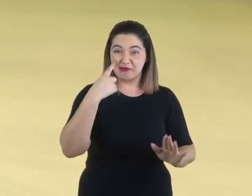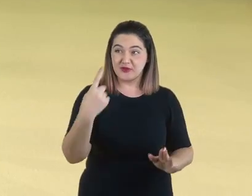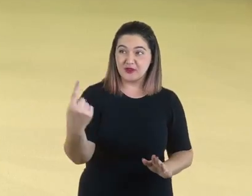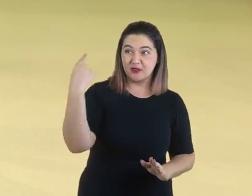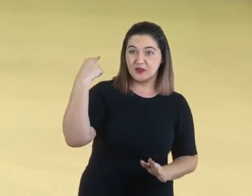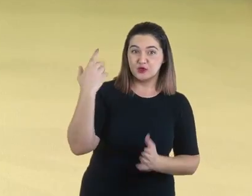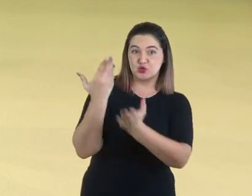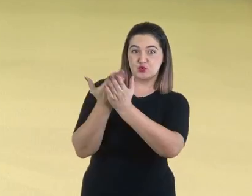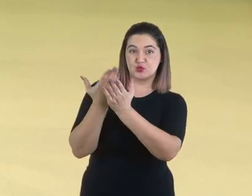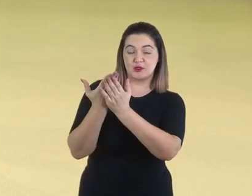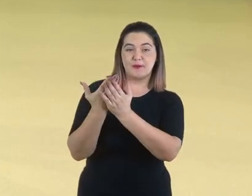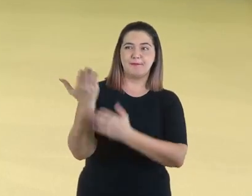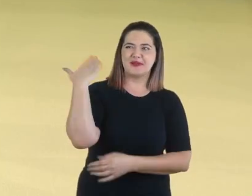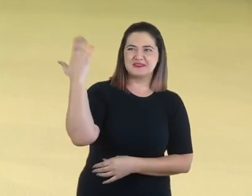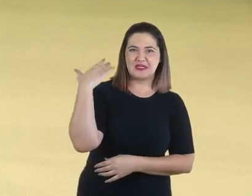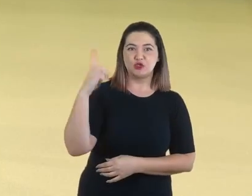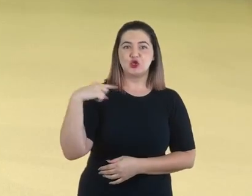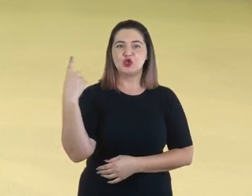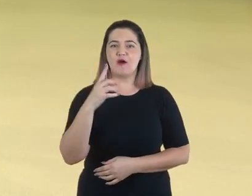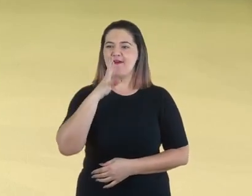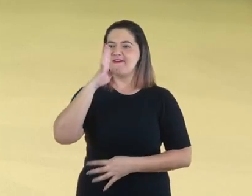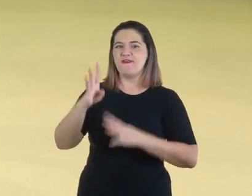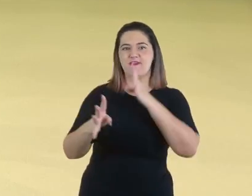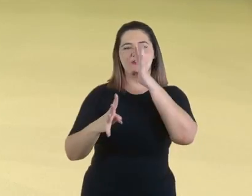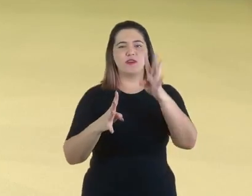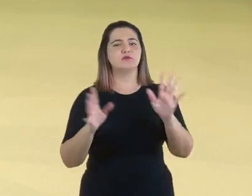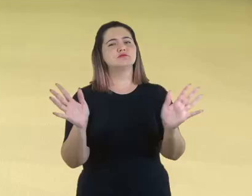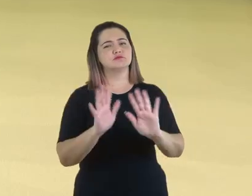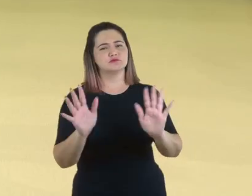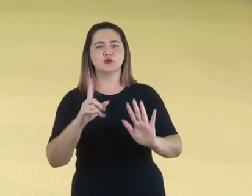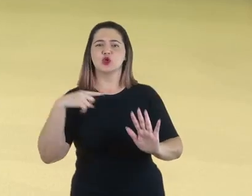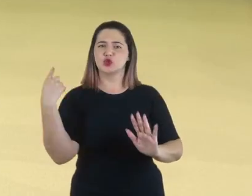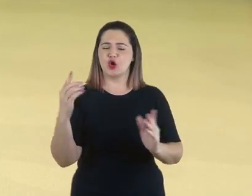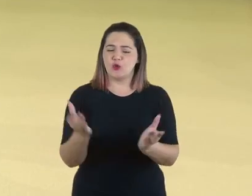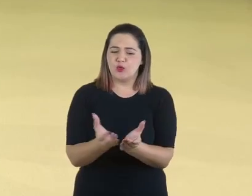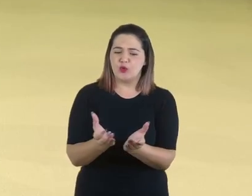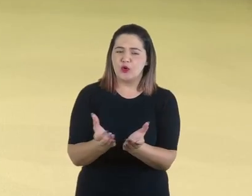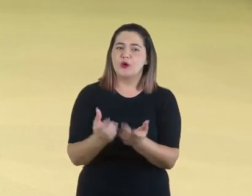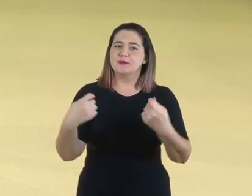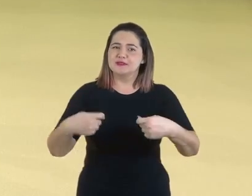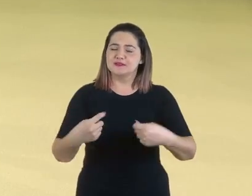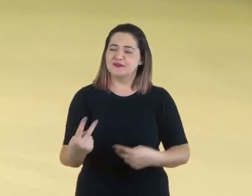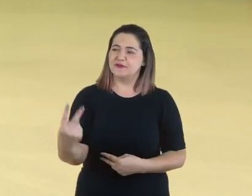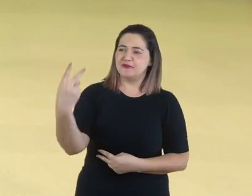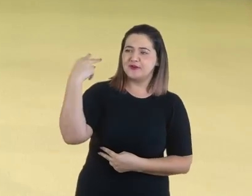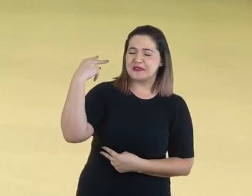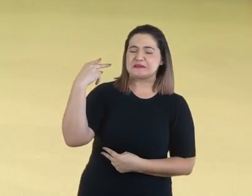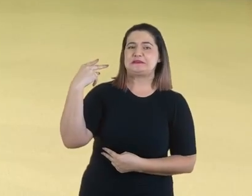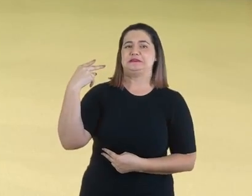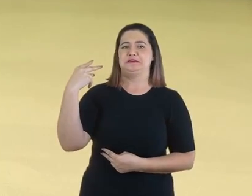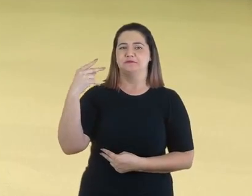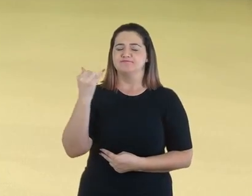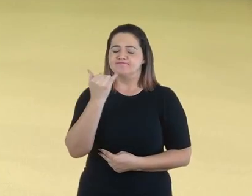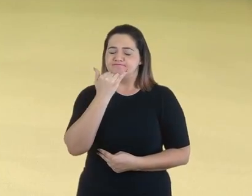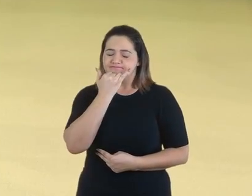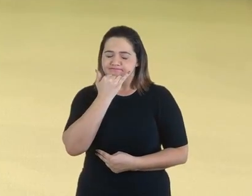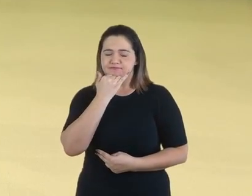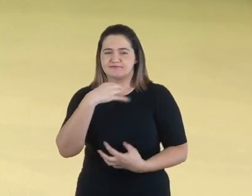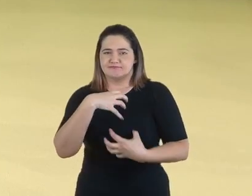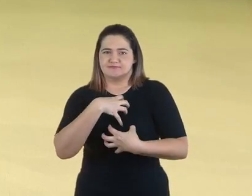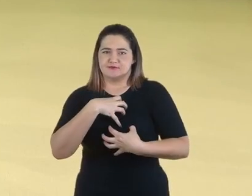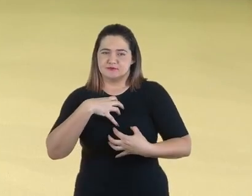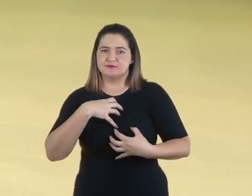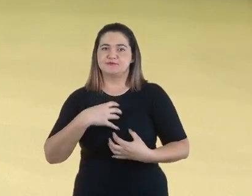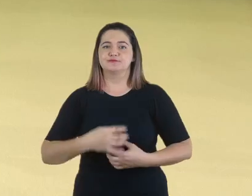acusatória, mas pela ótica da penitência. Nós, enquanto povo de Deus, devemos sofrer com os pecados cometidos